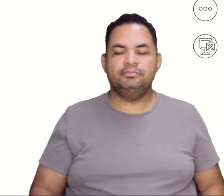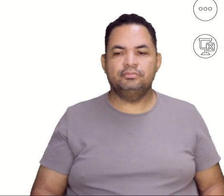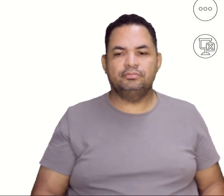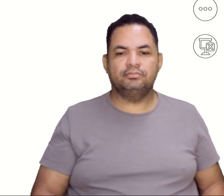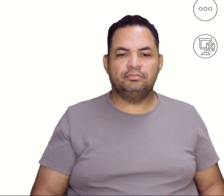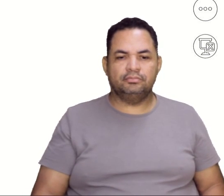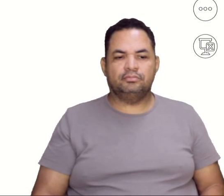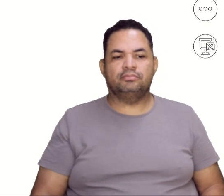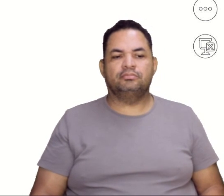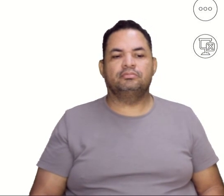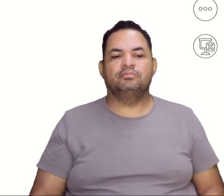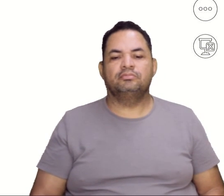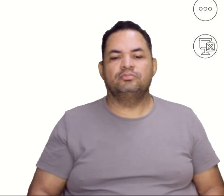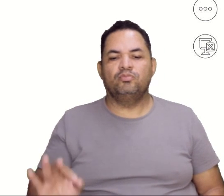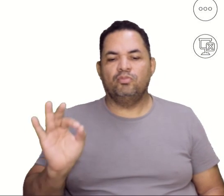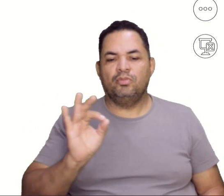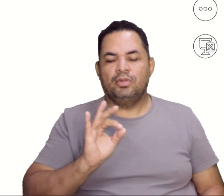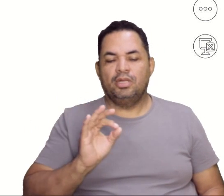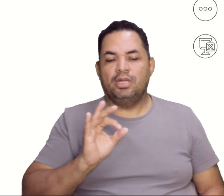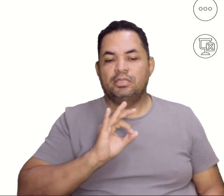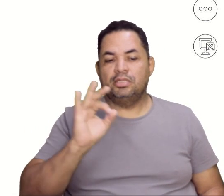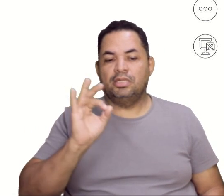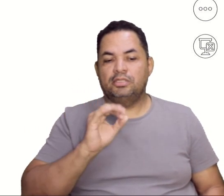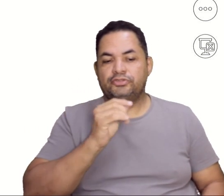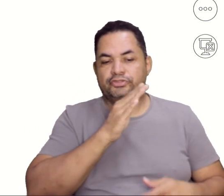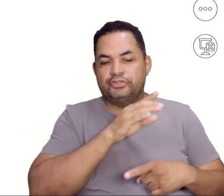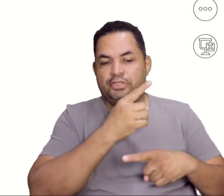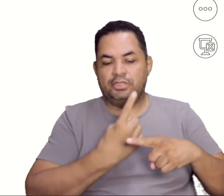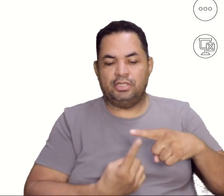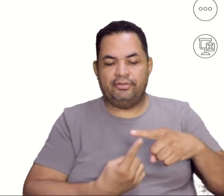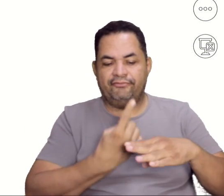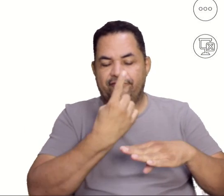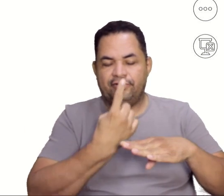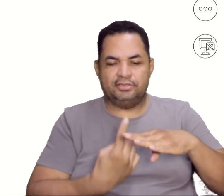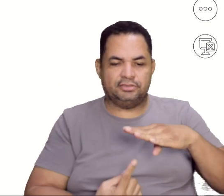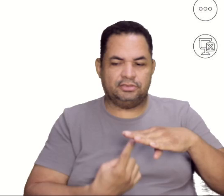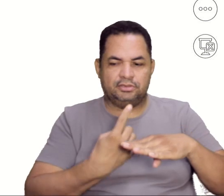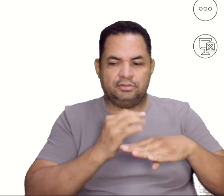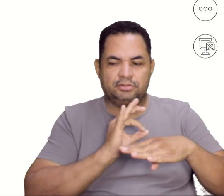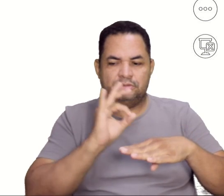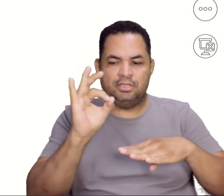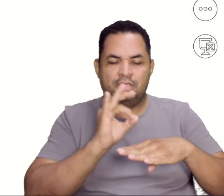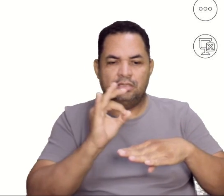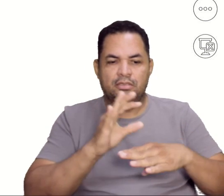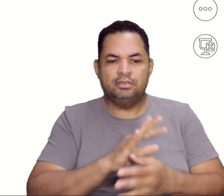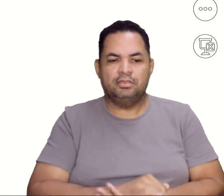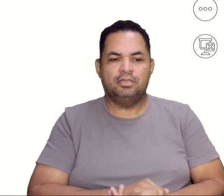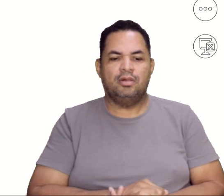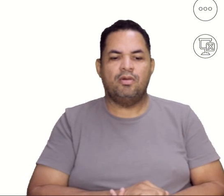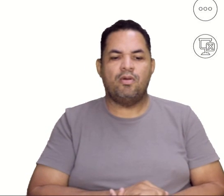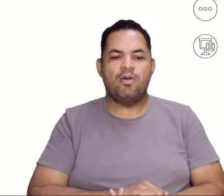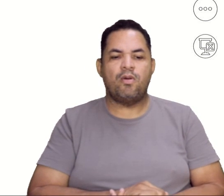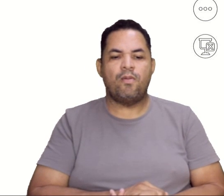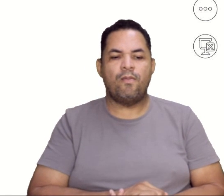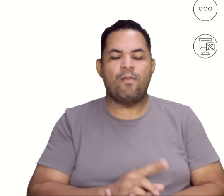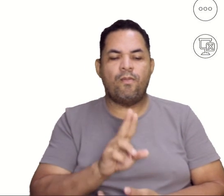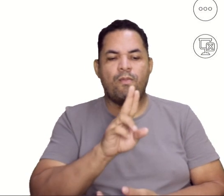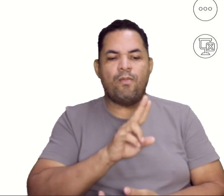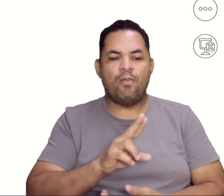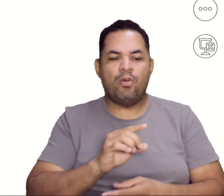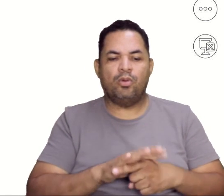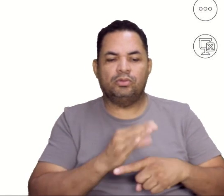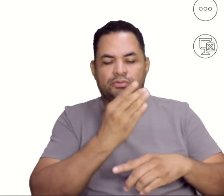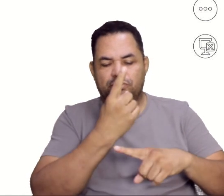na fração né Lembrando que isso aqui é simbólico desse desse jeito aqui a gente não vai usar nunca tá ou a gente usa